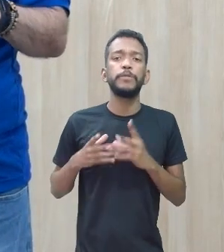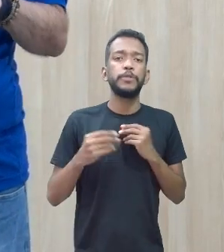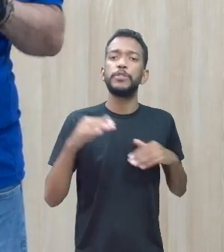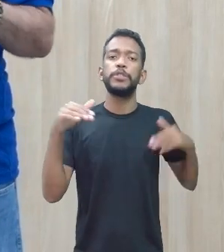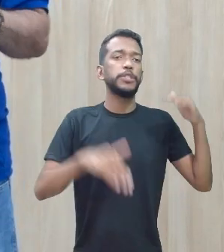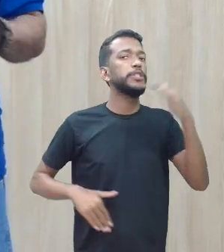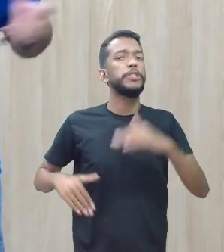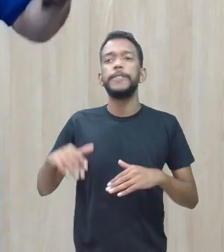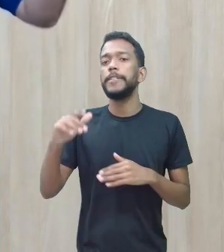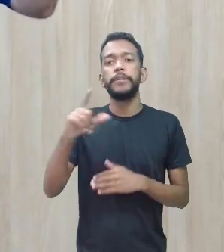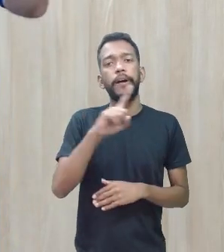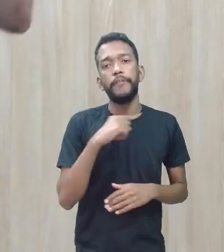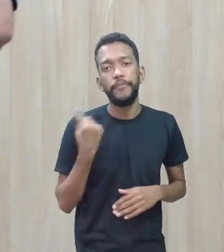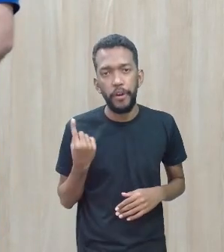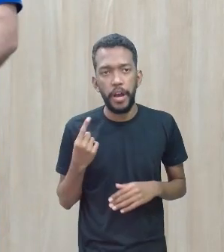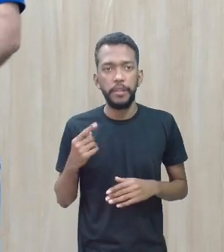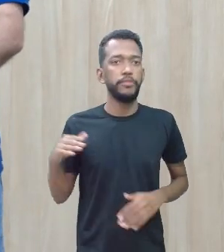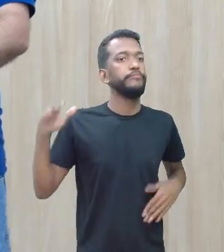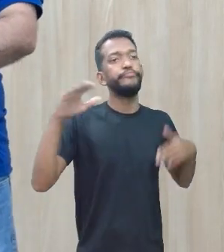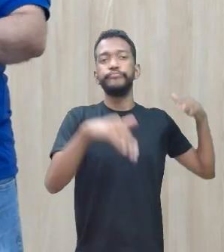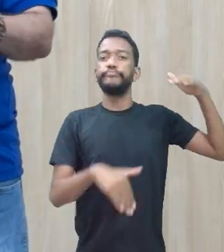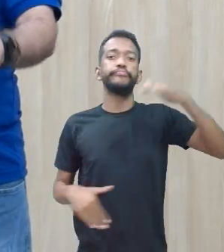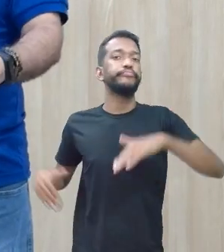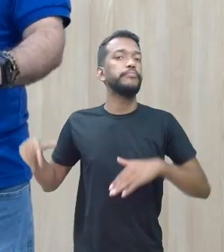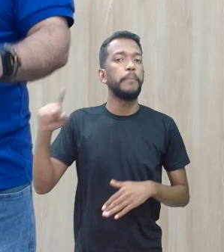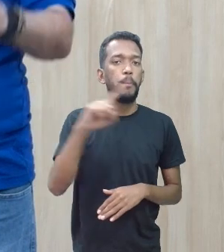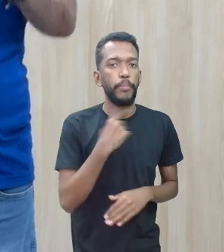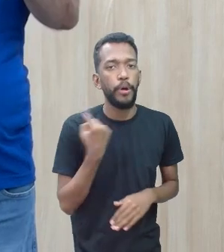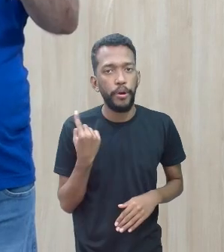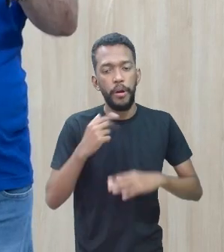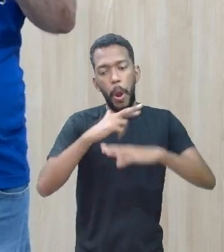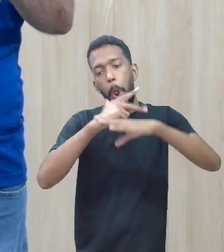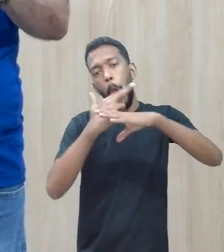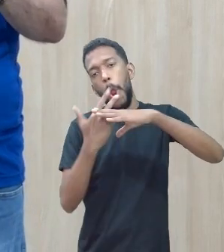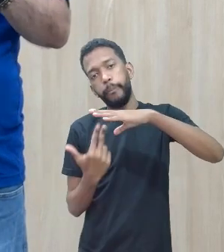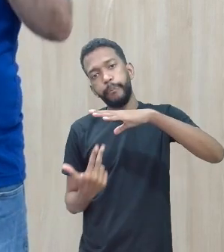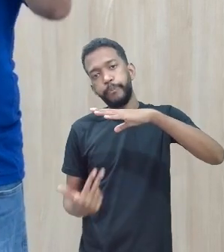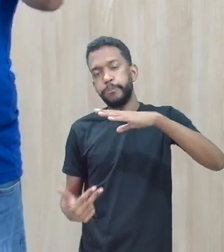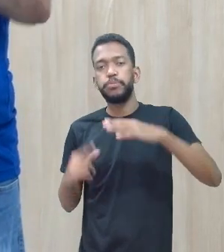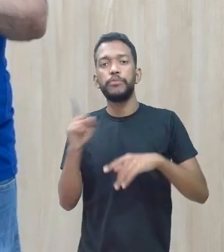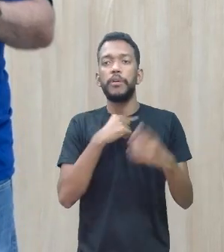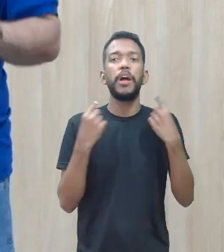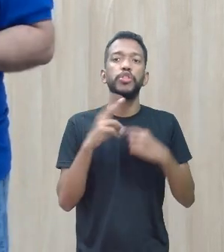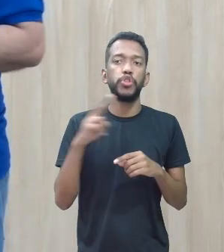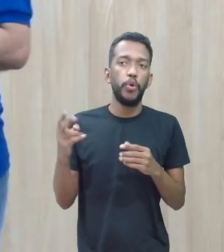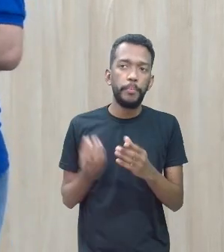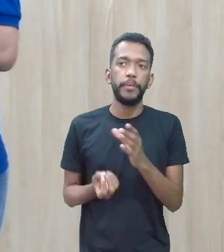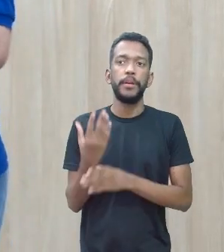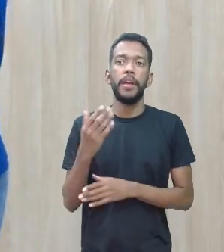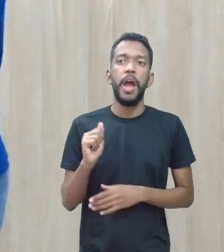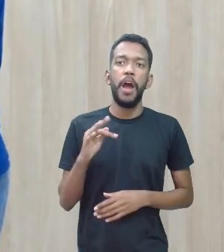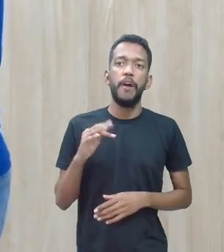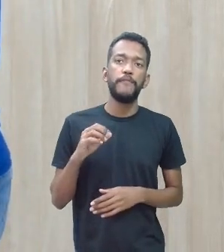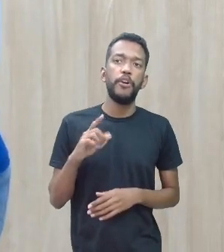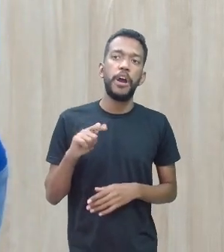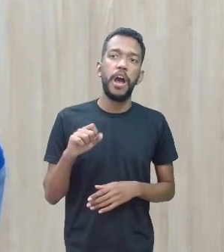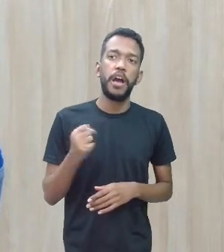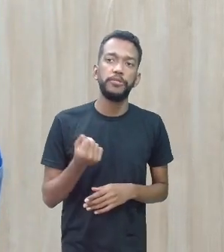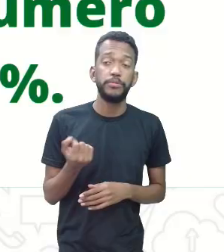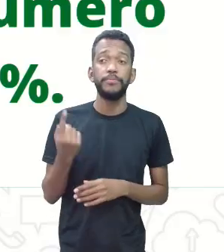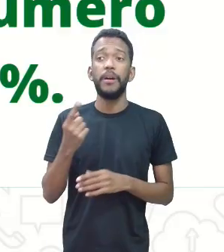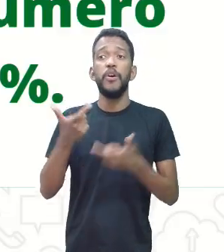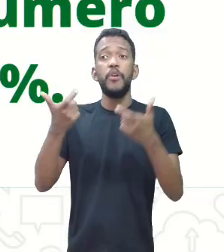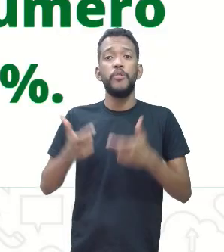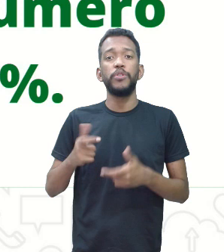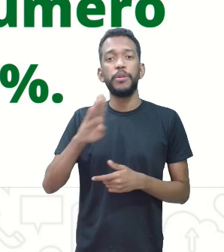aquilo ali para fugir e morriam afogados. E isso vai dar nome àquela região. Enquanto que no bairro